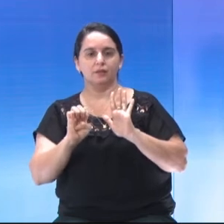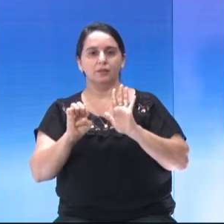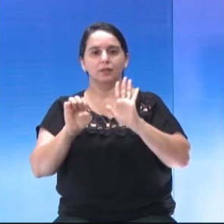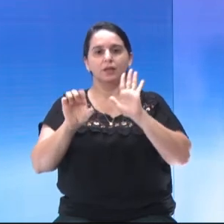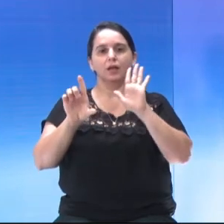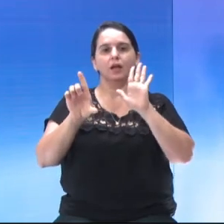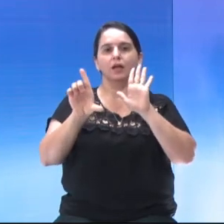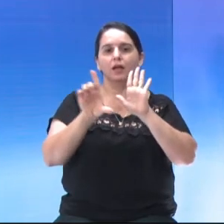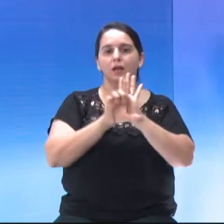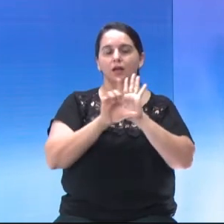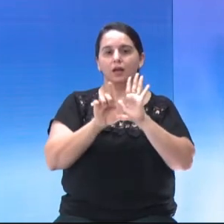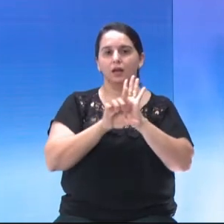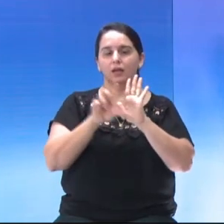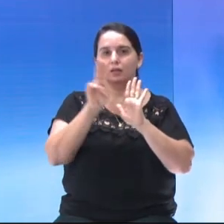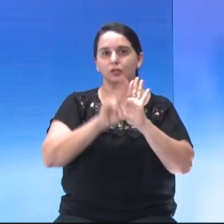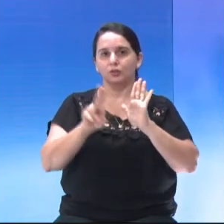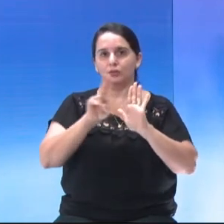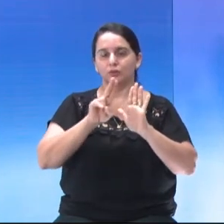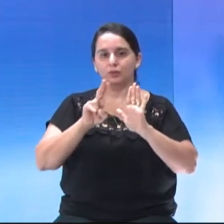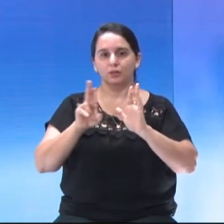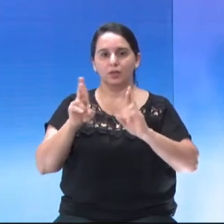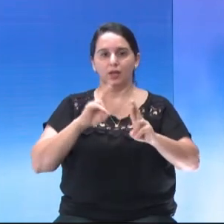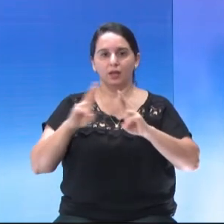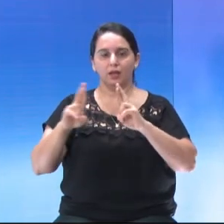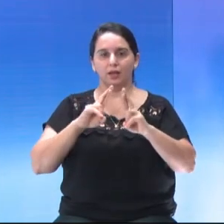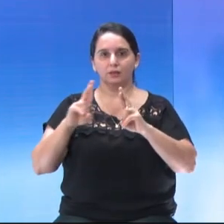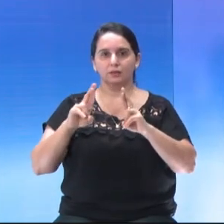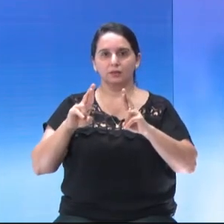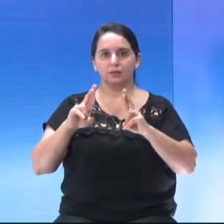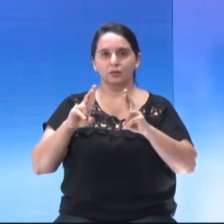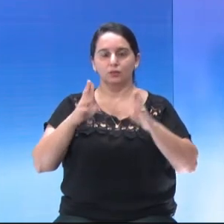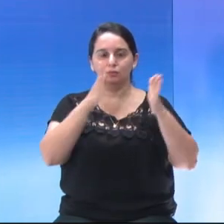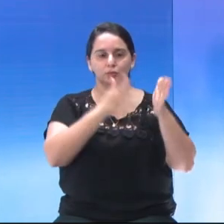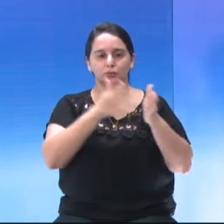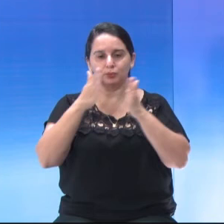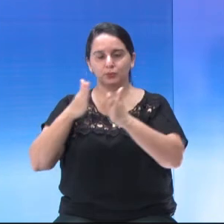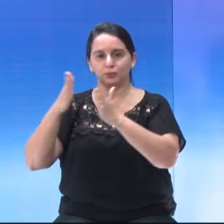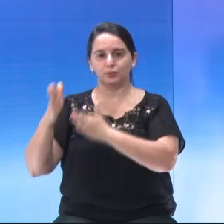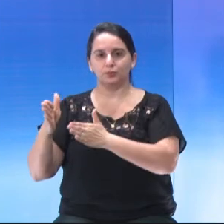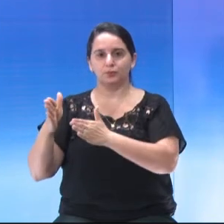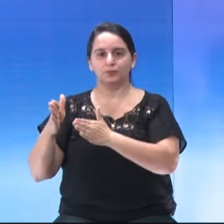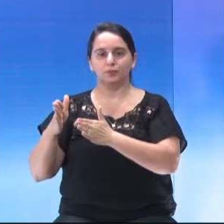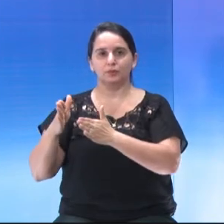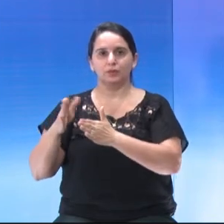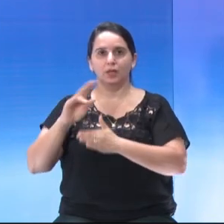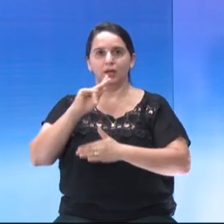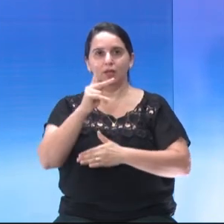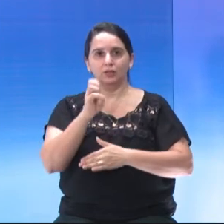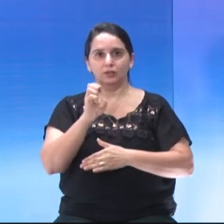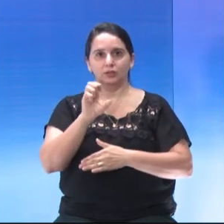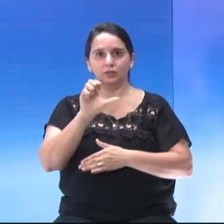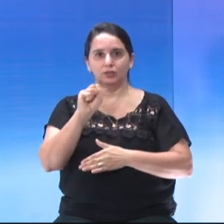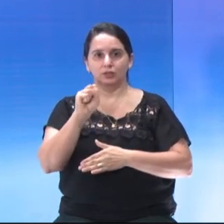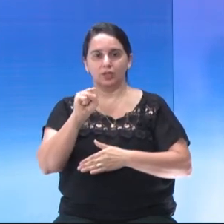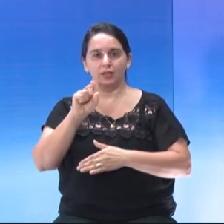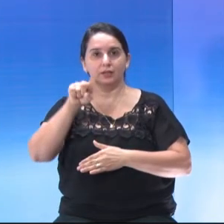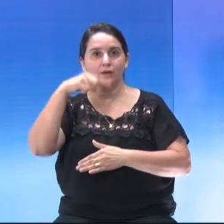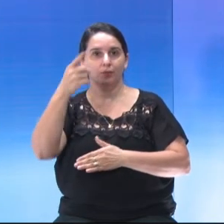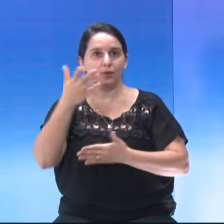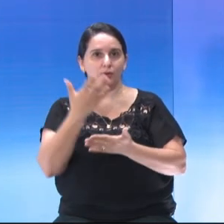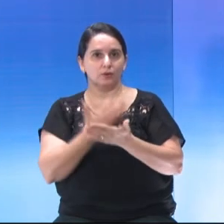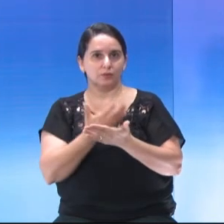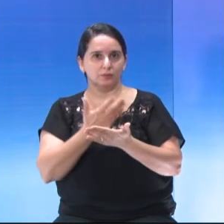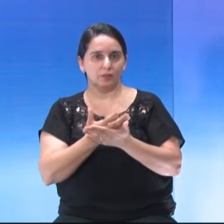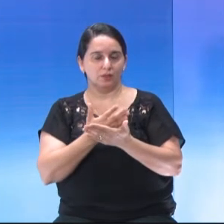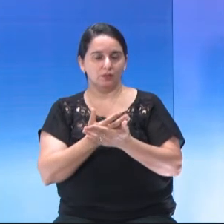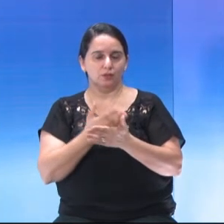uma lei que é usada nas reações que acontecem em 2 ou mais etapas. Mas a lei de Hess é uma aula à